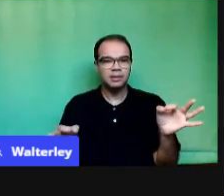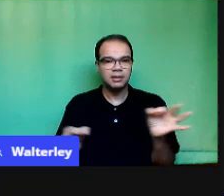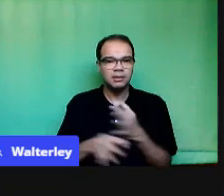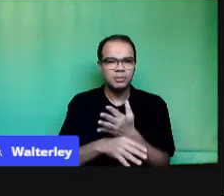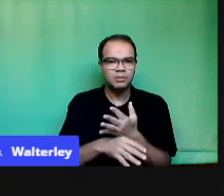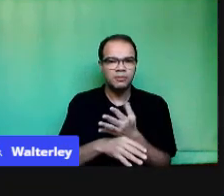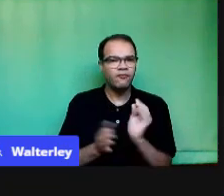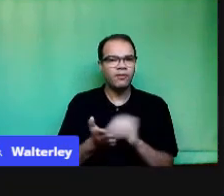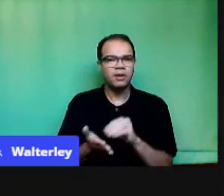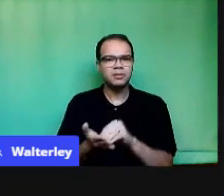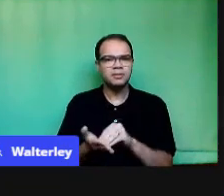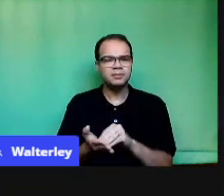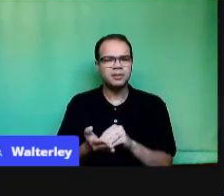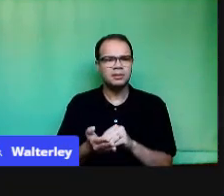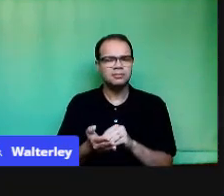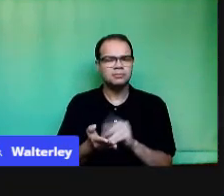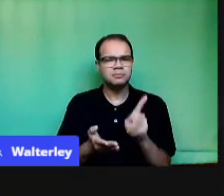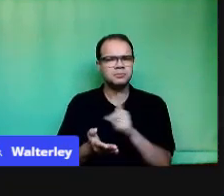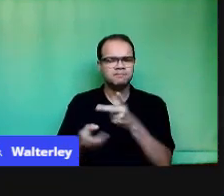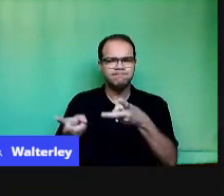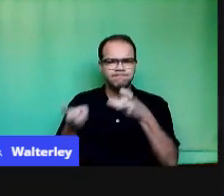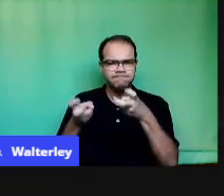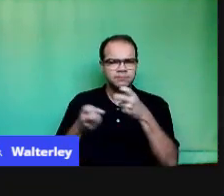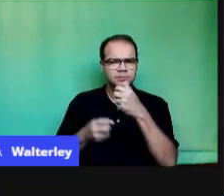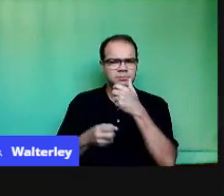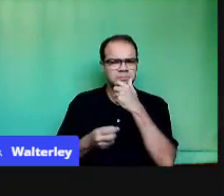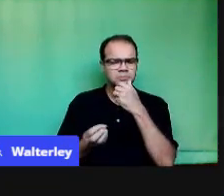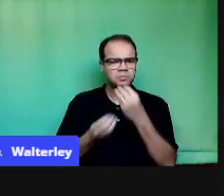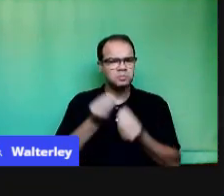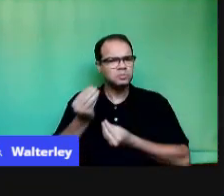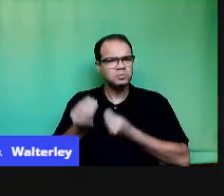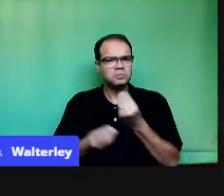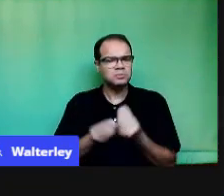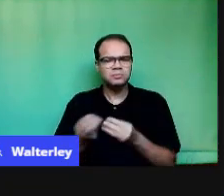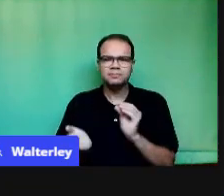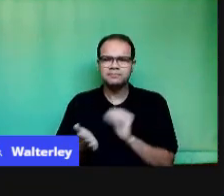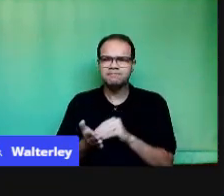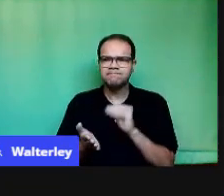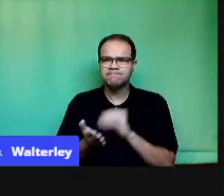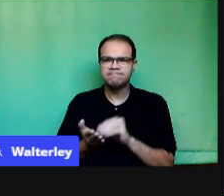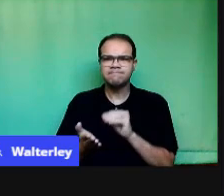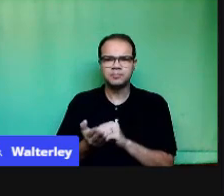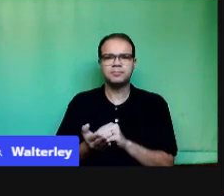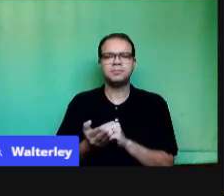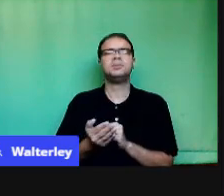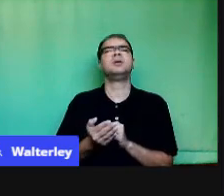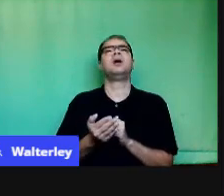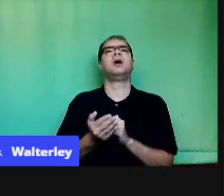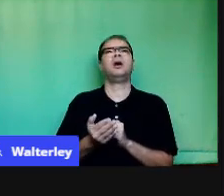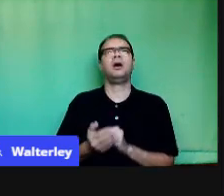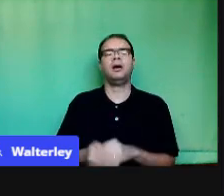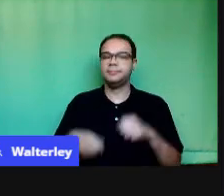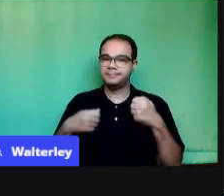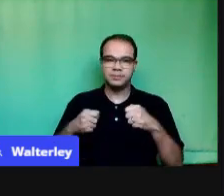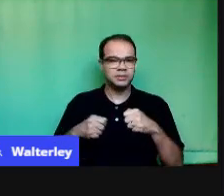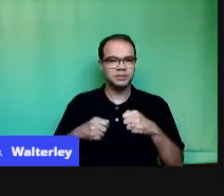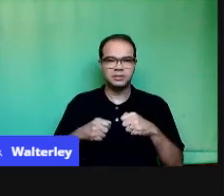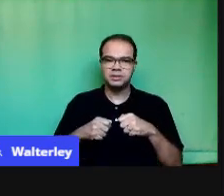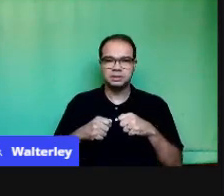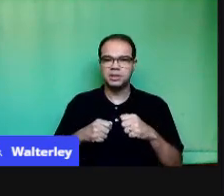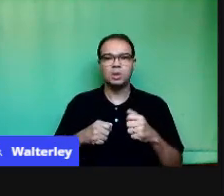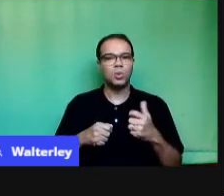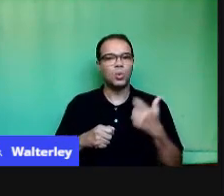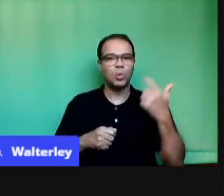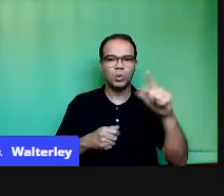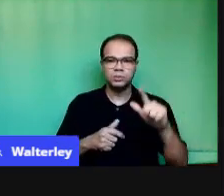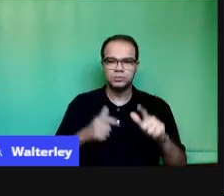meio do processo formativo, nesses processos coletivos, a necessidade de inserir novas habilidades. É por isso que, às vezes, o professor que dá aula de mais